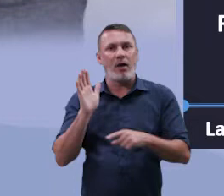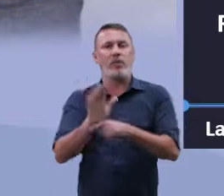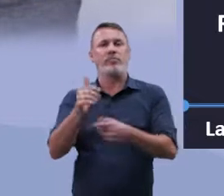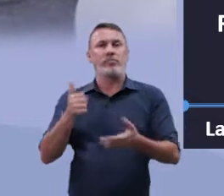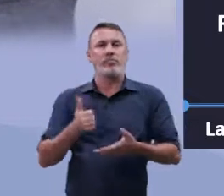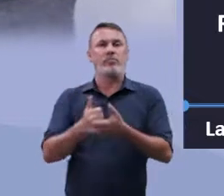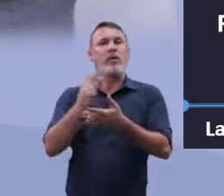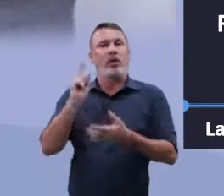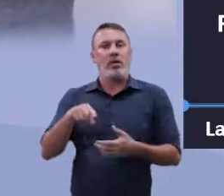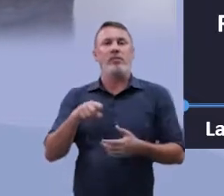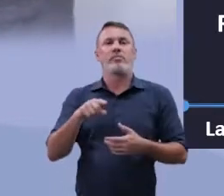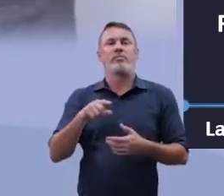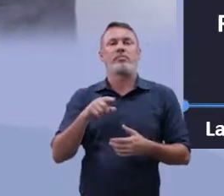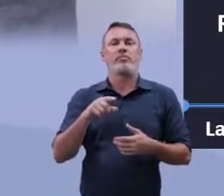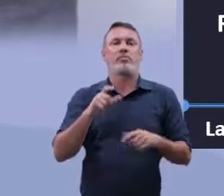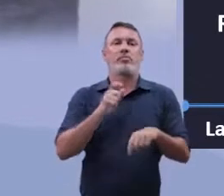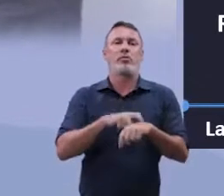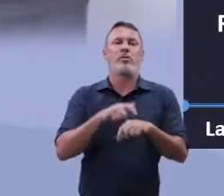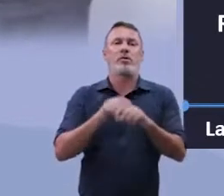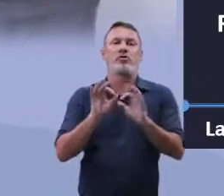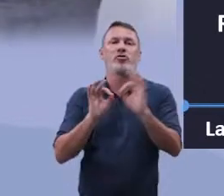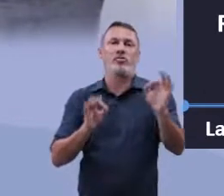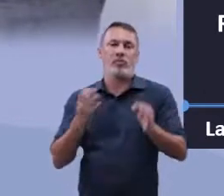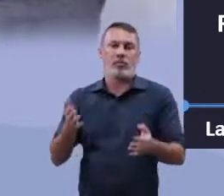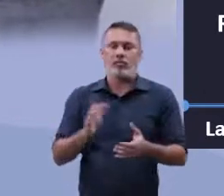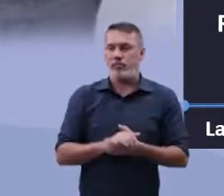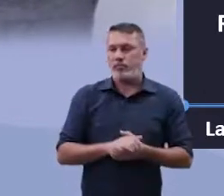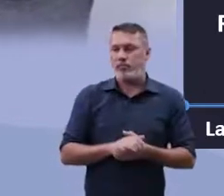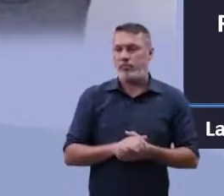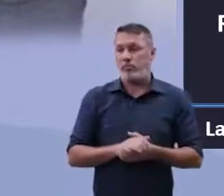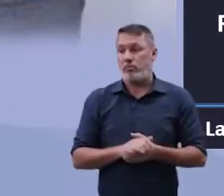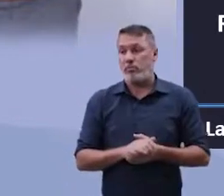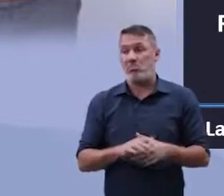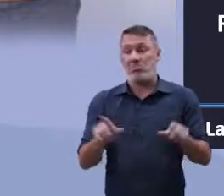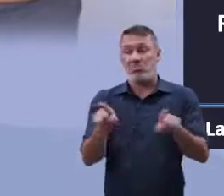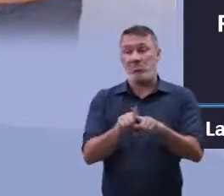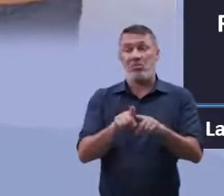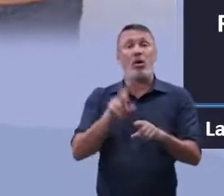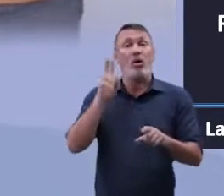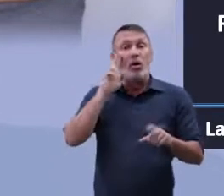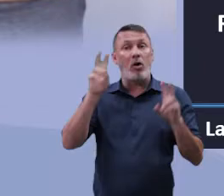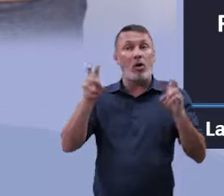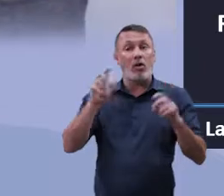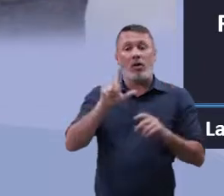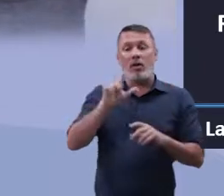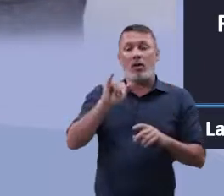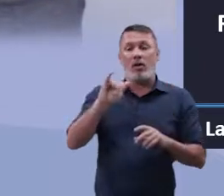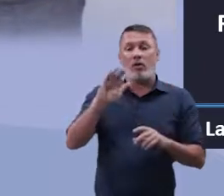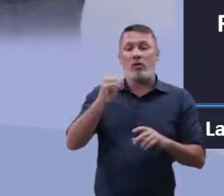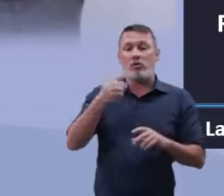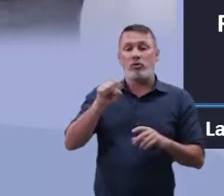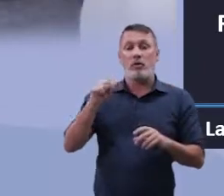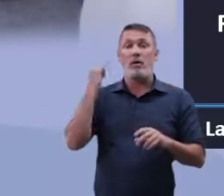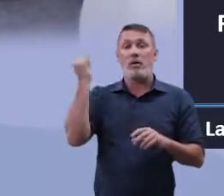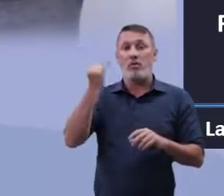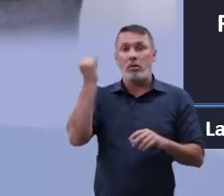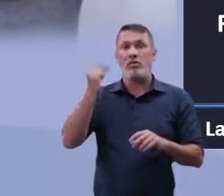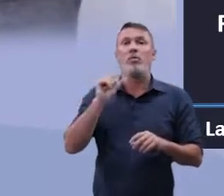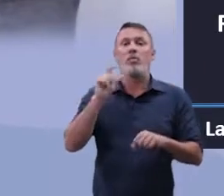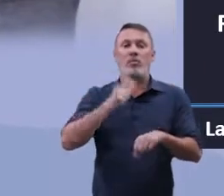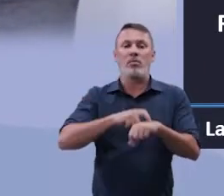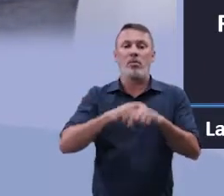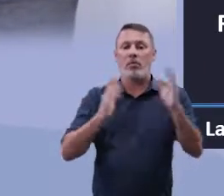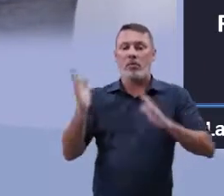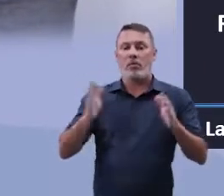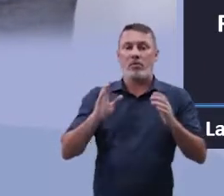era digital. Lições importantes, até eu falei com vocês. Primeira lição, que esse tempo de pandemia,